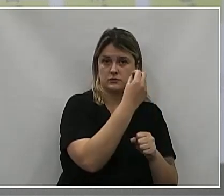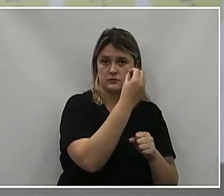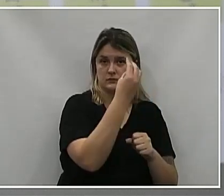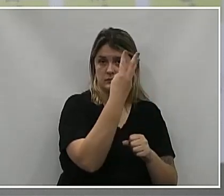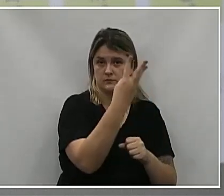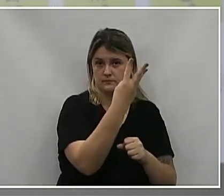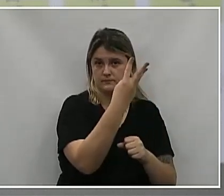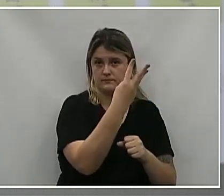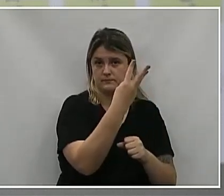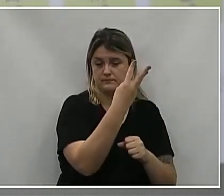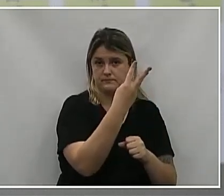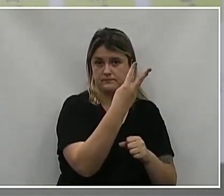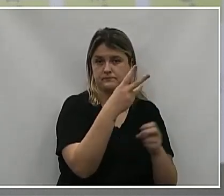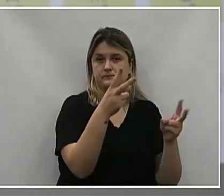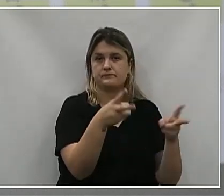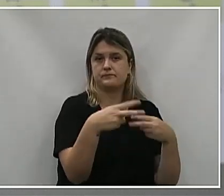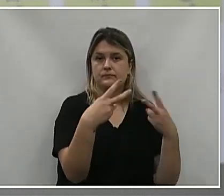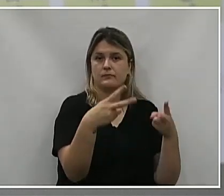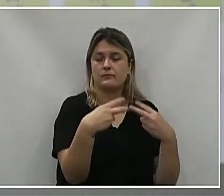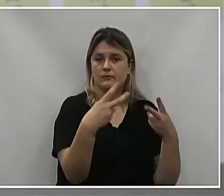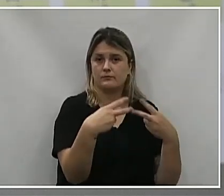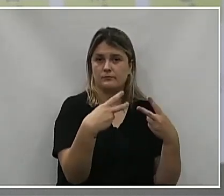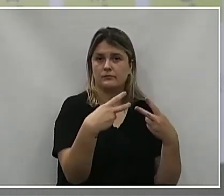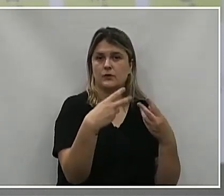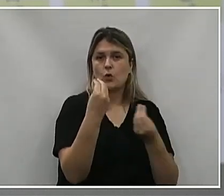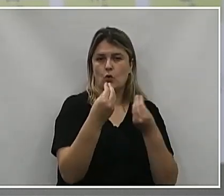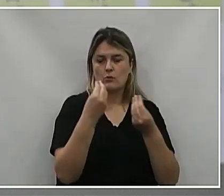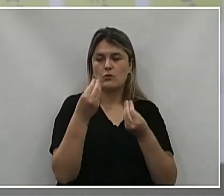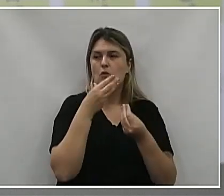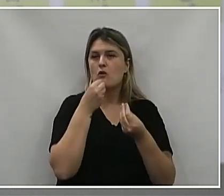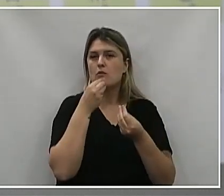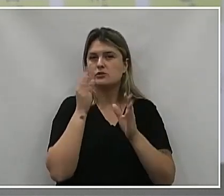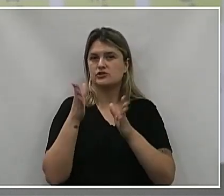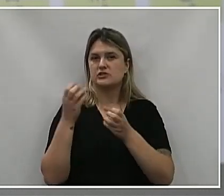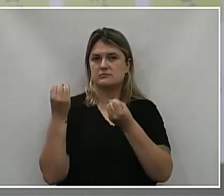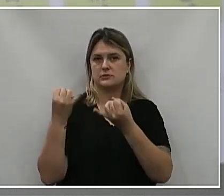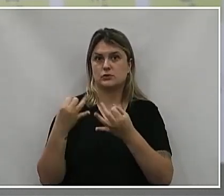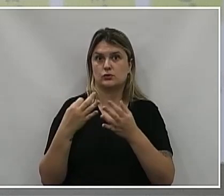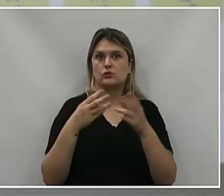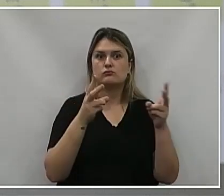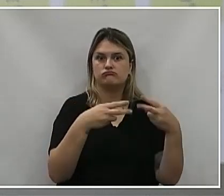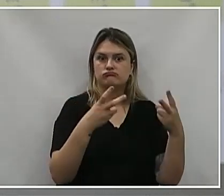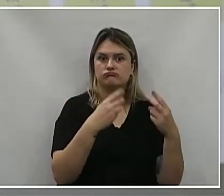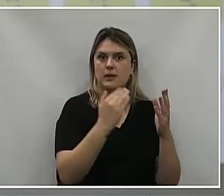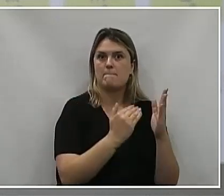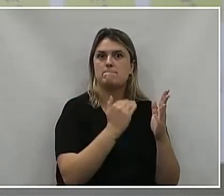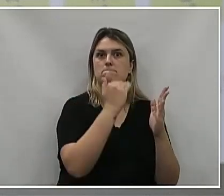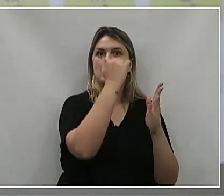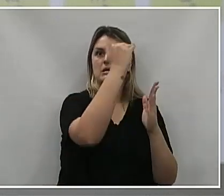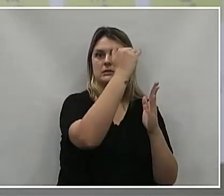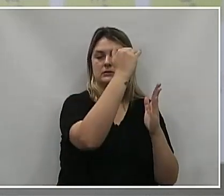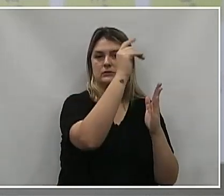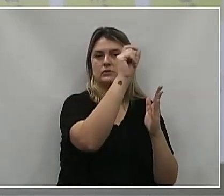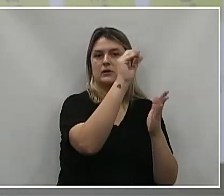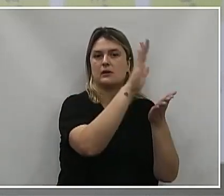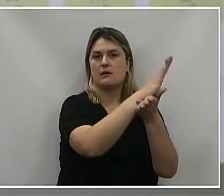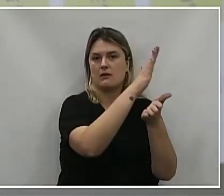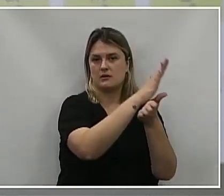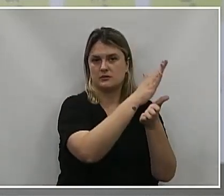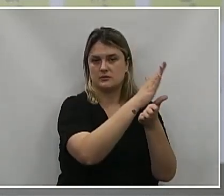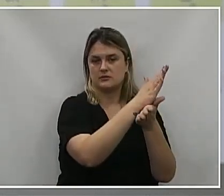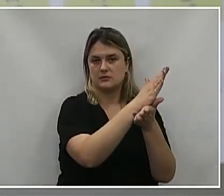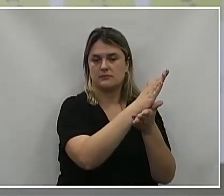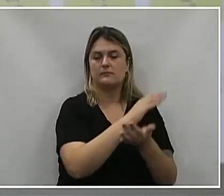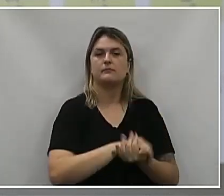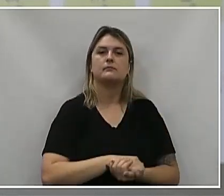2023 com uma arrecadação, conforme explicado anteriormente, superior ao gasto da energia elétrica, aqui